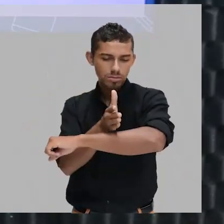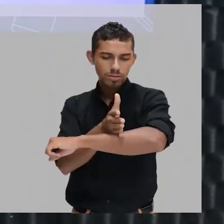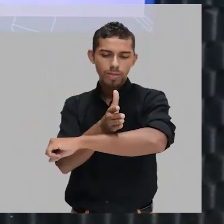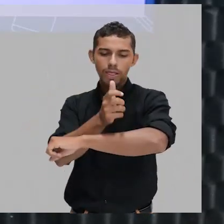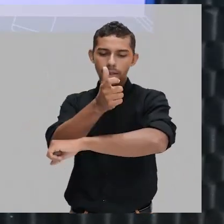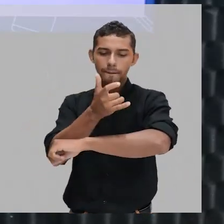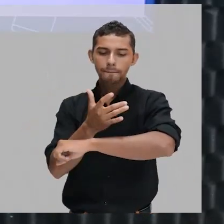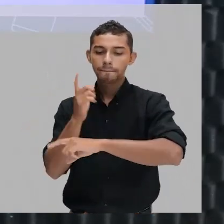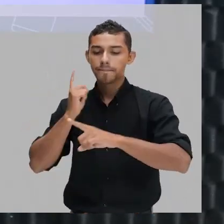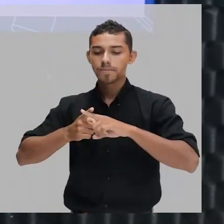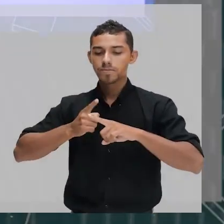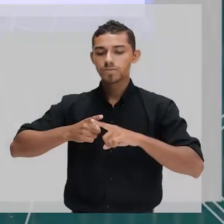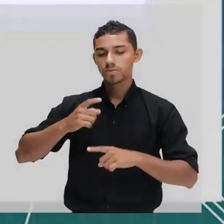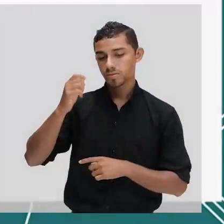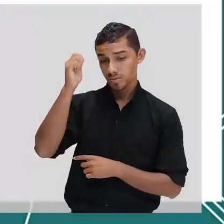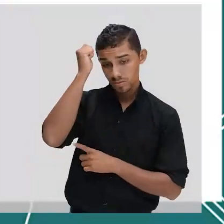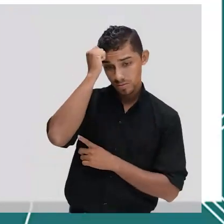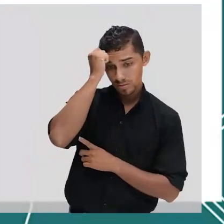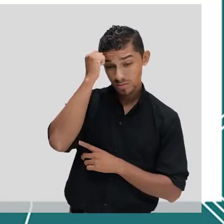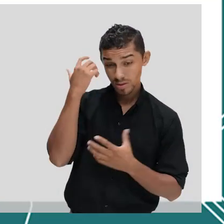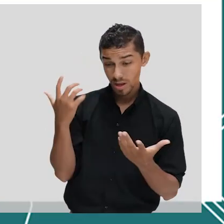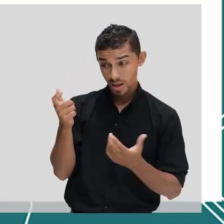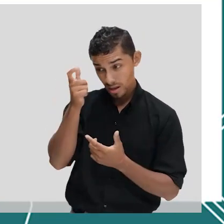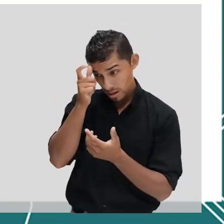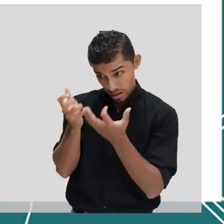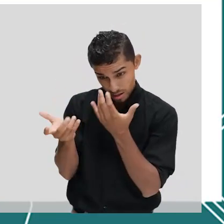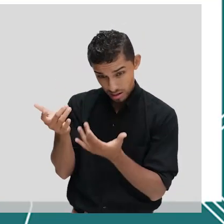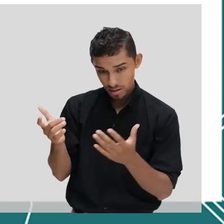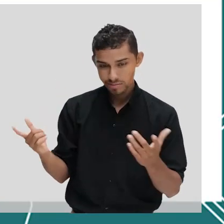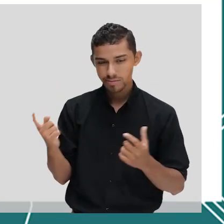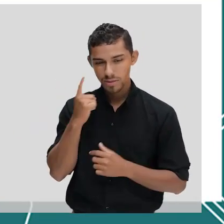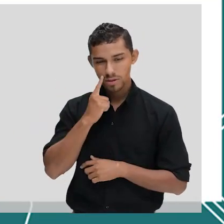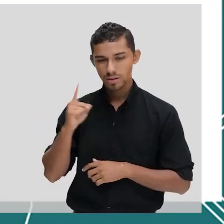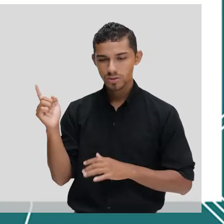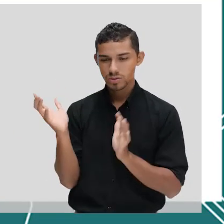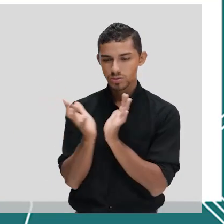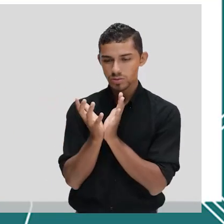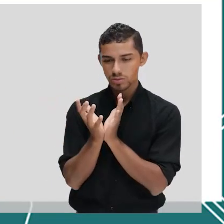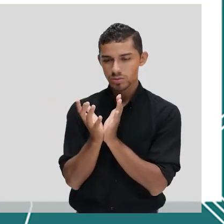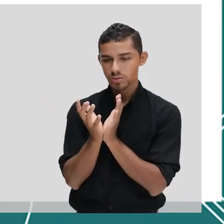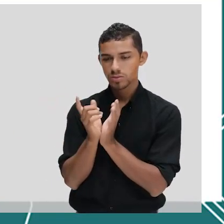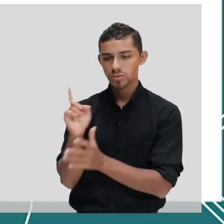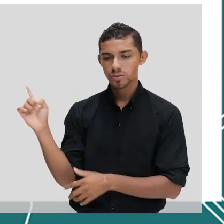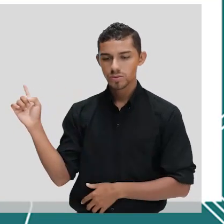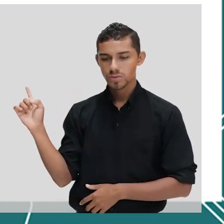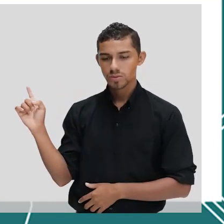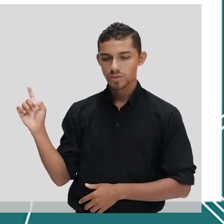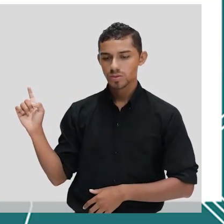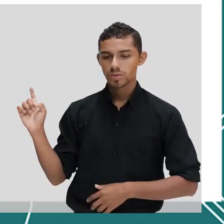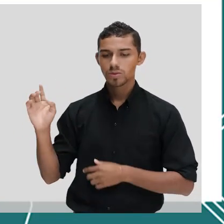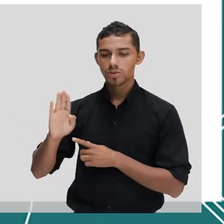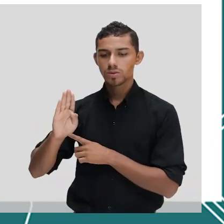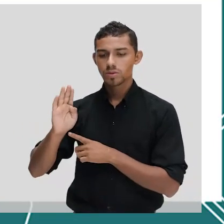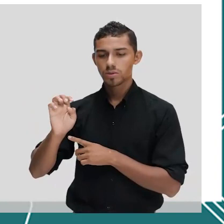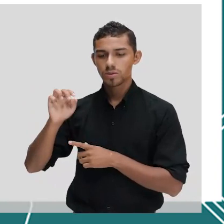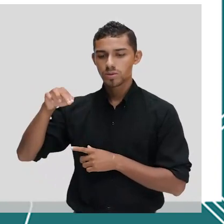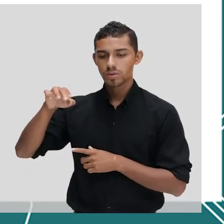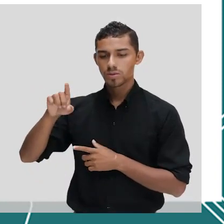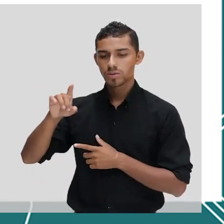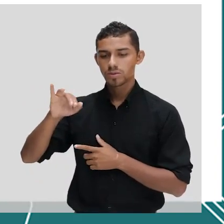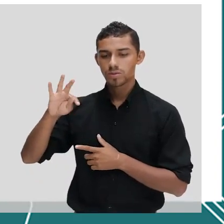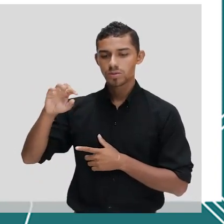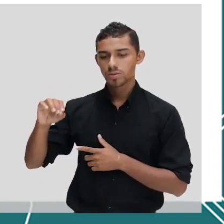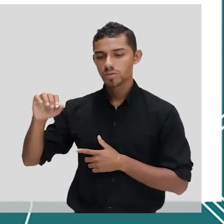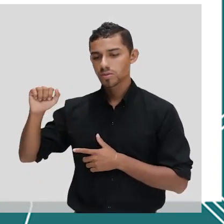bonecos que eram considerados figuras demoníacas, né? Aqui um espetáculo do grupo Mamulengo Fuzuê chamado Benedito, Abençoado